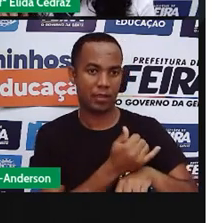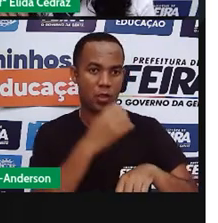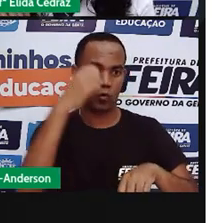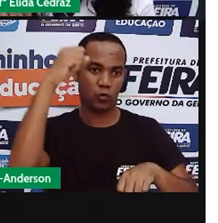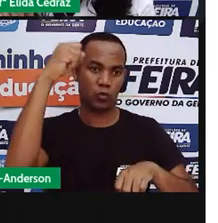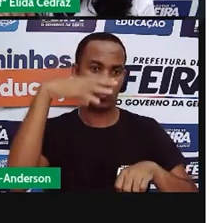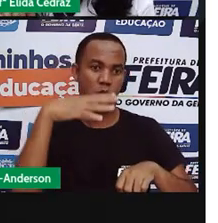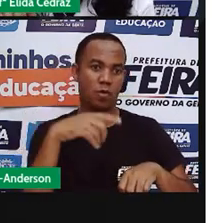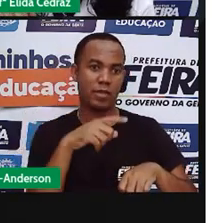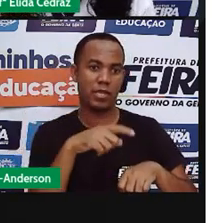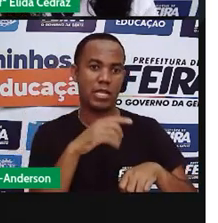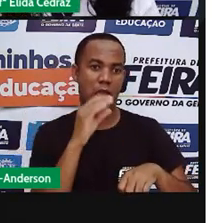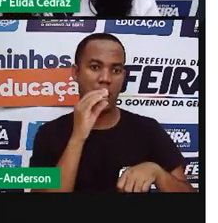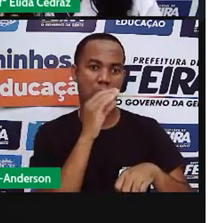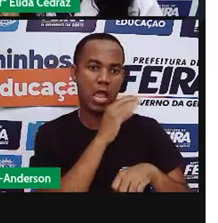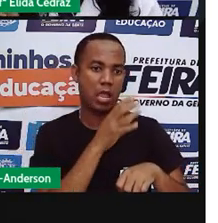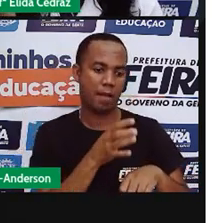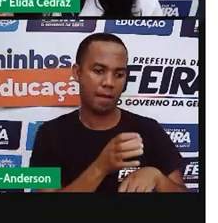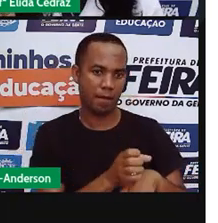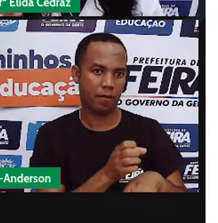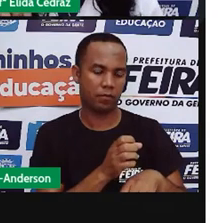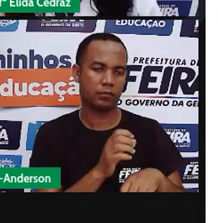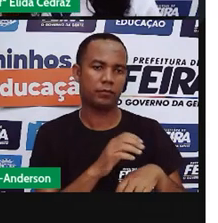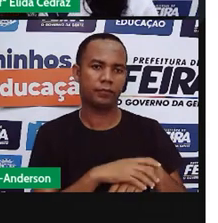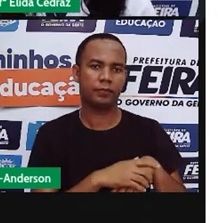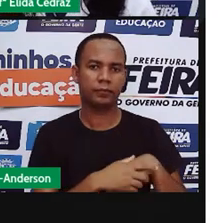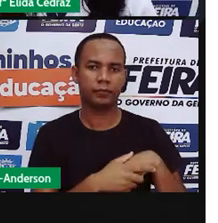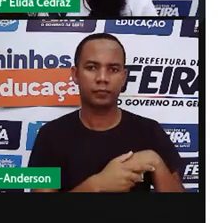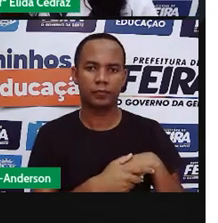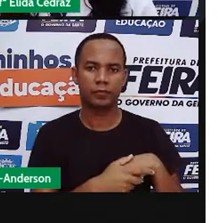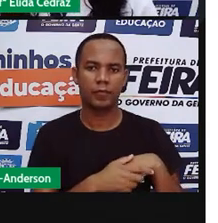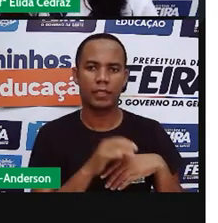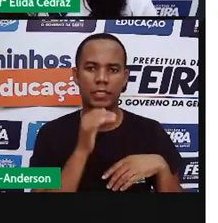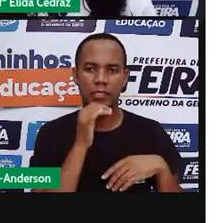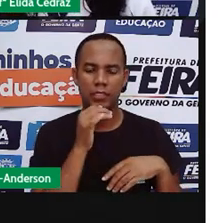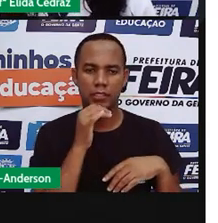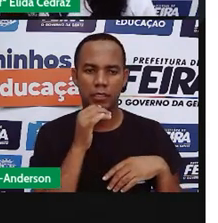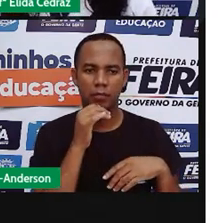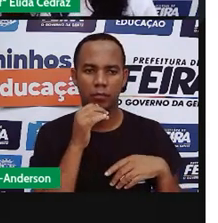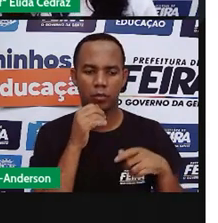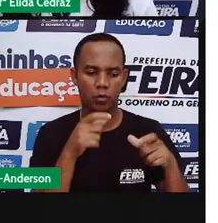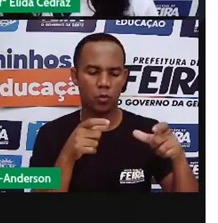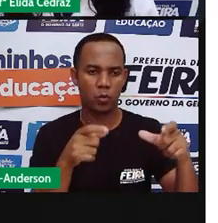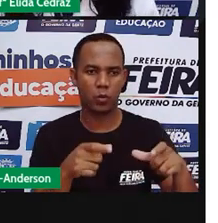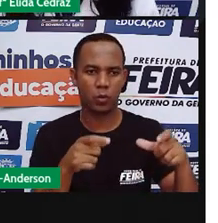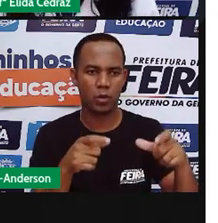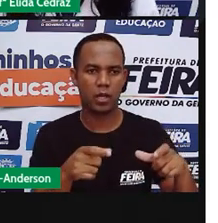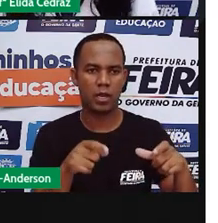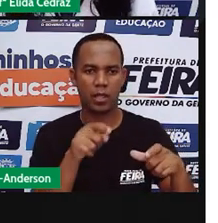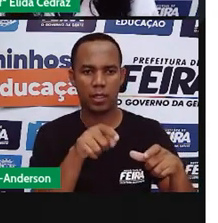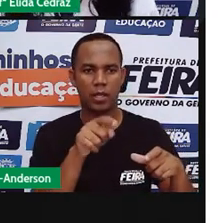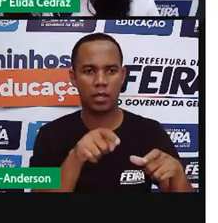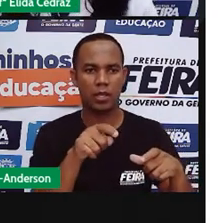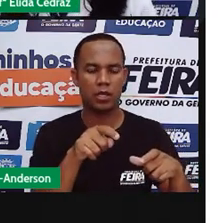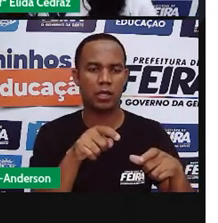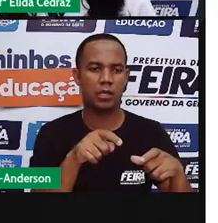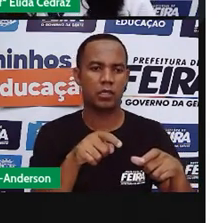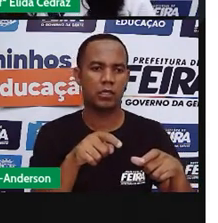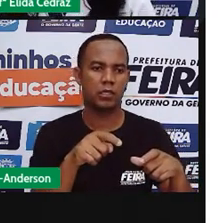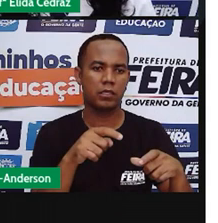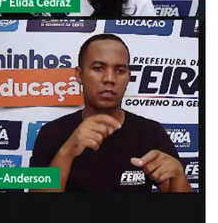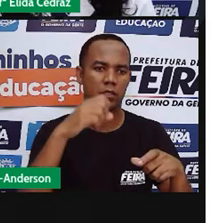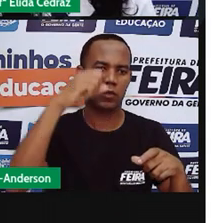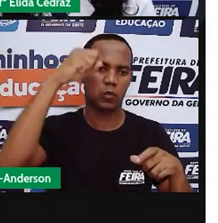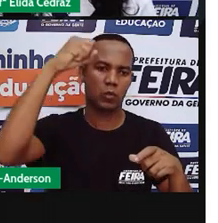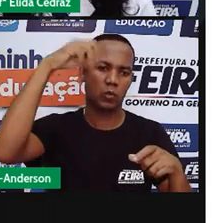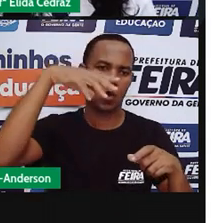machucar suas mãos, tá bem? Então, número 2. Coloque os itens em um lugar que tome bastante sol e anote